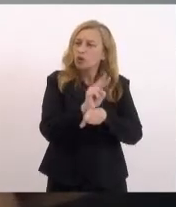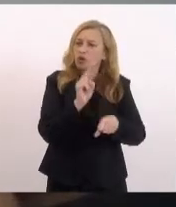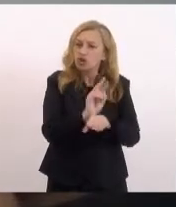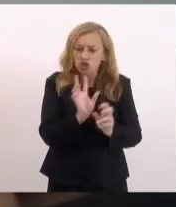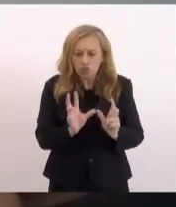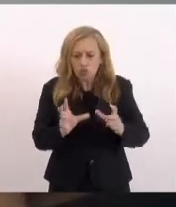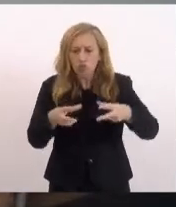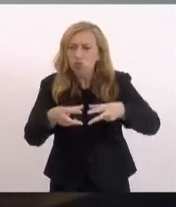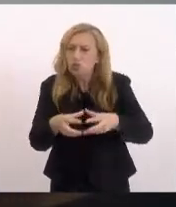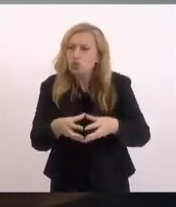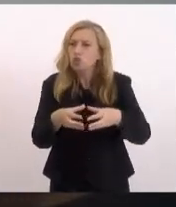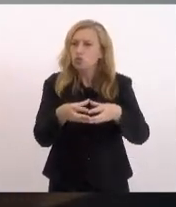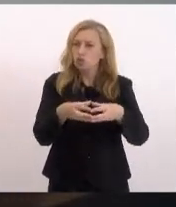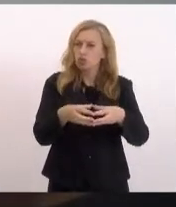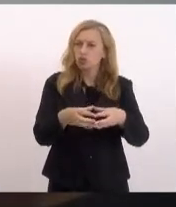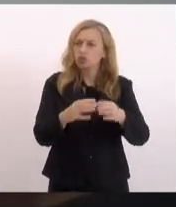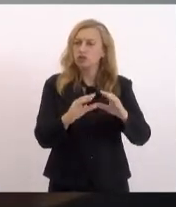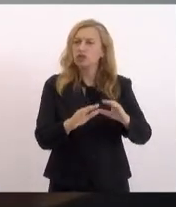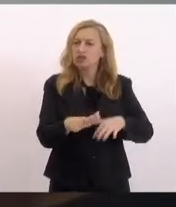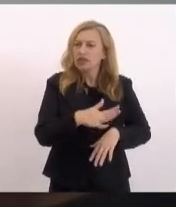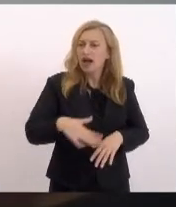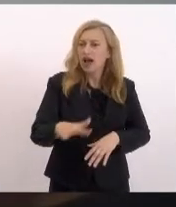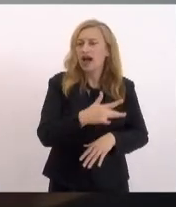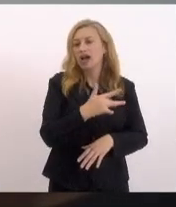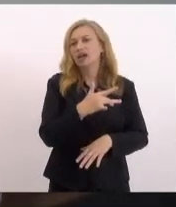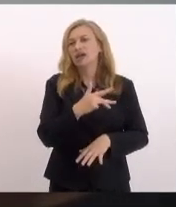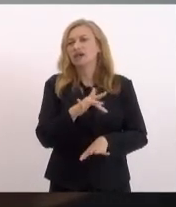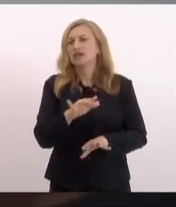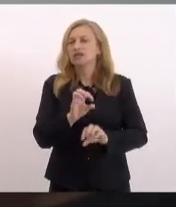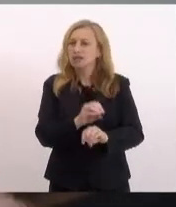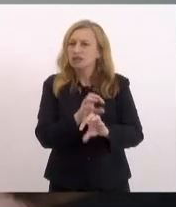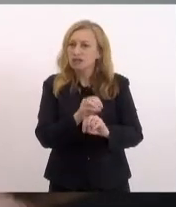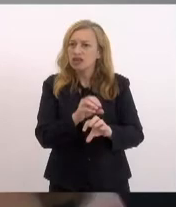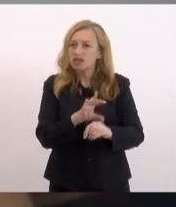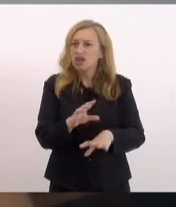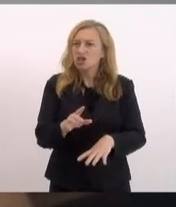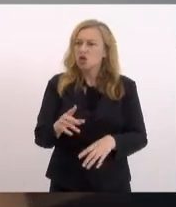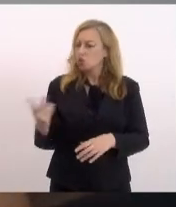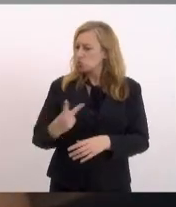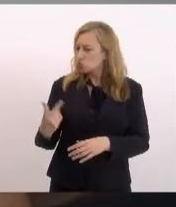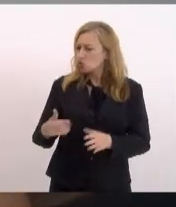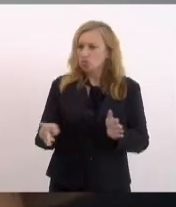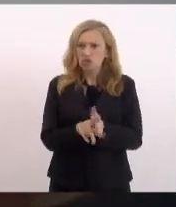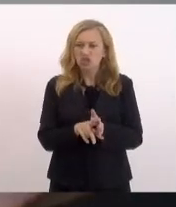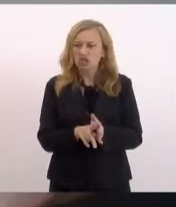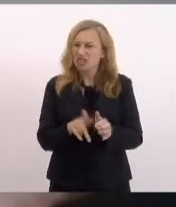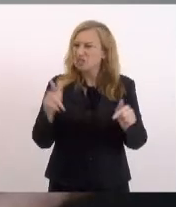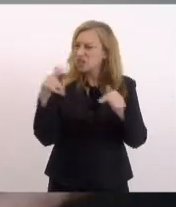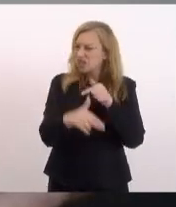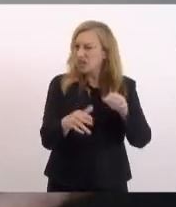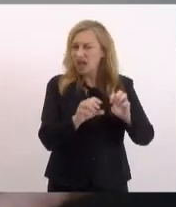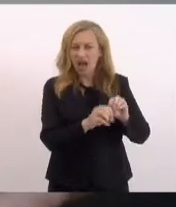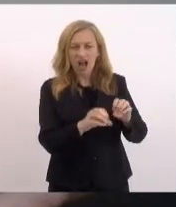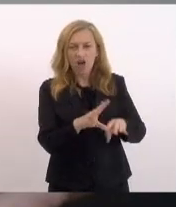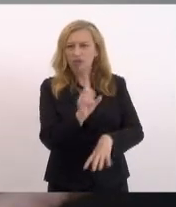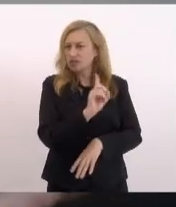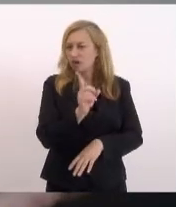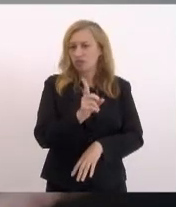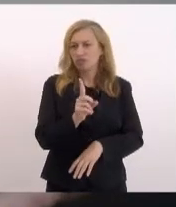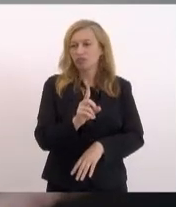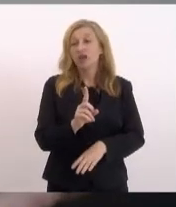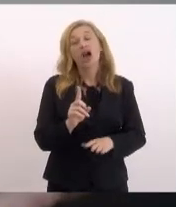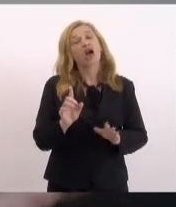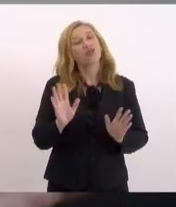da comunidade educacional. Nem o projeto do Flávio, nem o projeto da Dani fala de impedir aulas presenciais. Isso não está na pauta desses projetos.